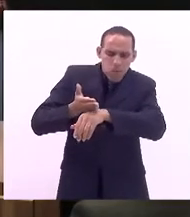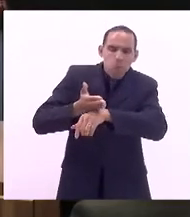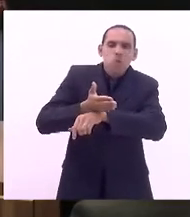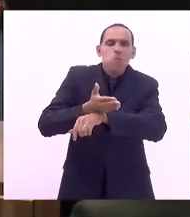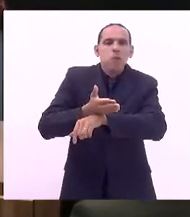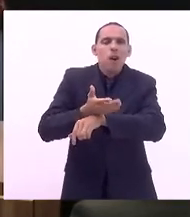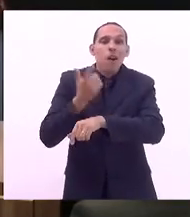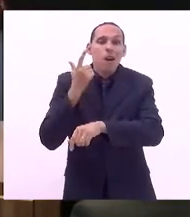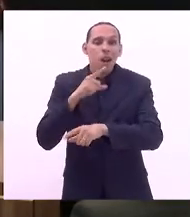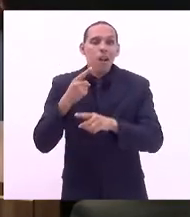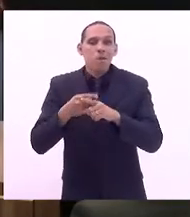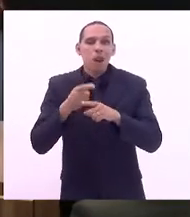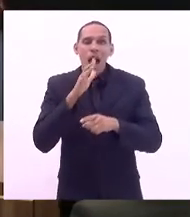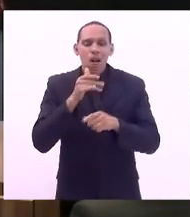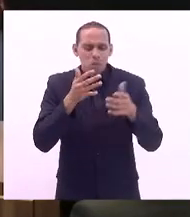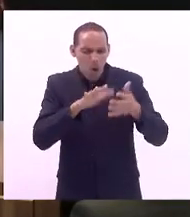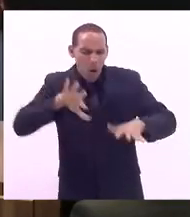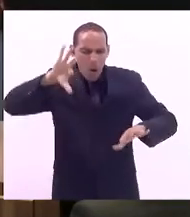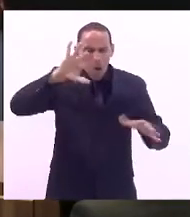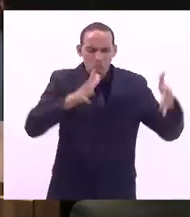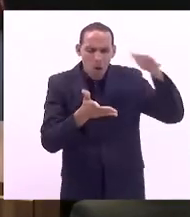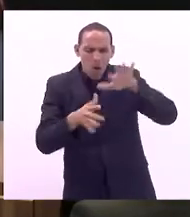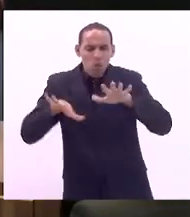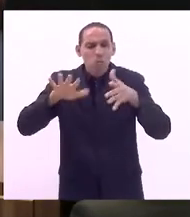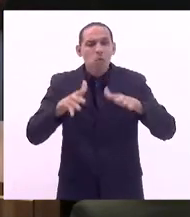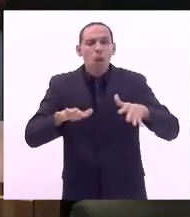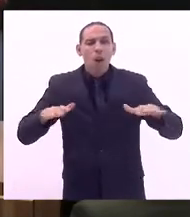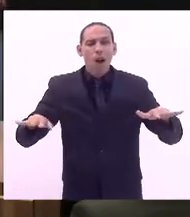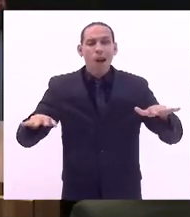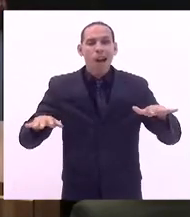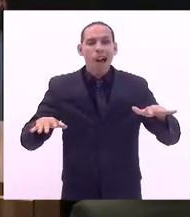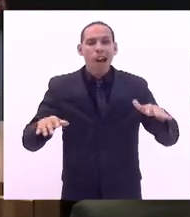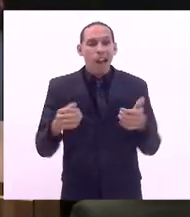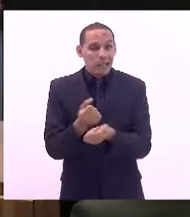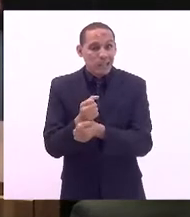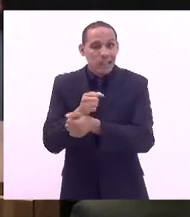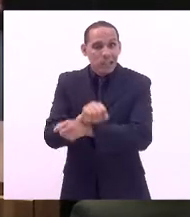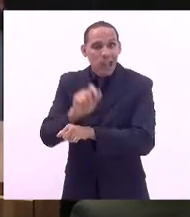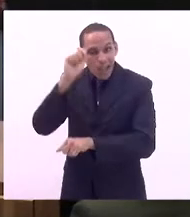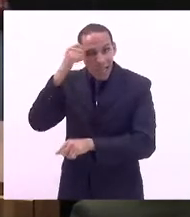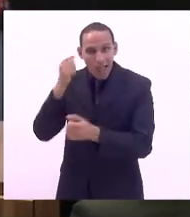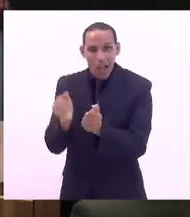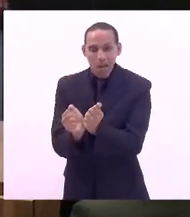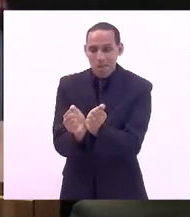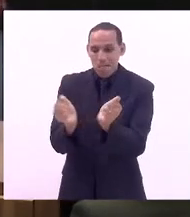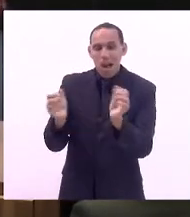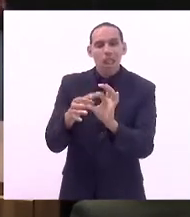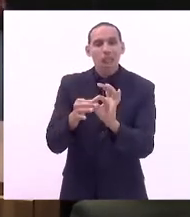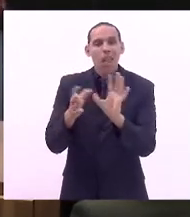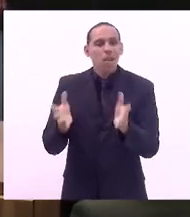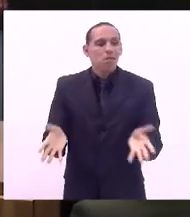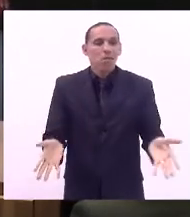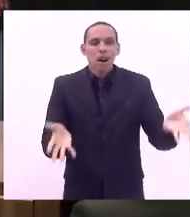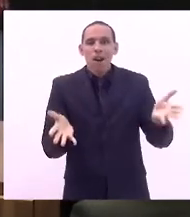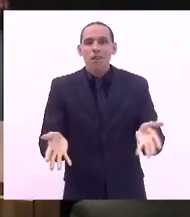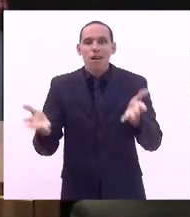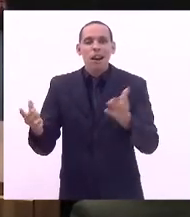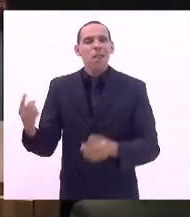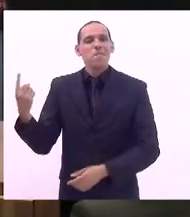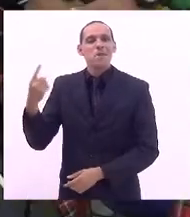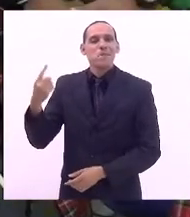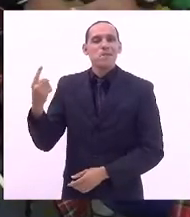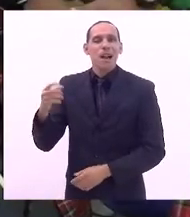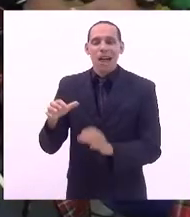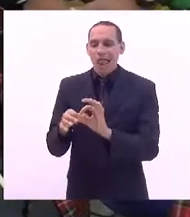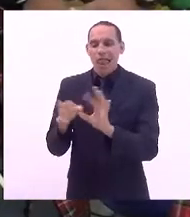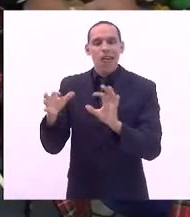mar se acalmou e lá e libertou os negros daquele Davi conta a história que foi um dos primeiros abolicionista